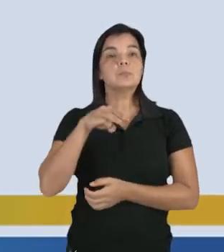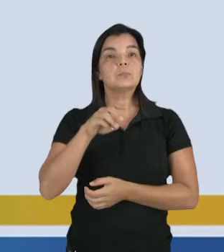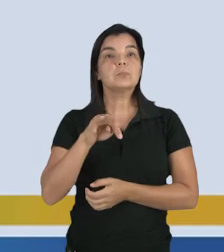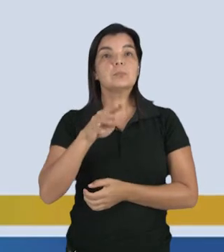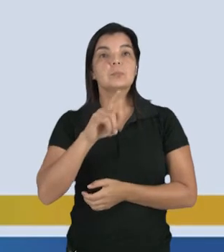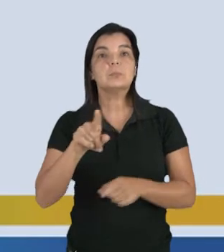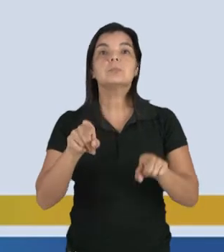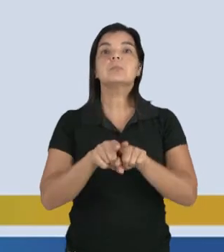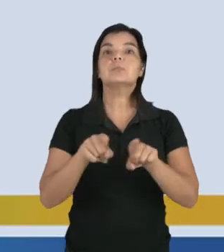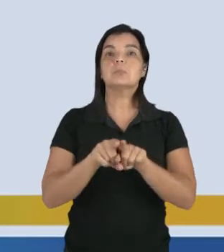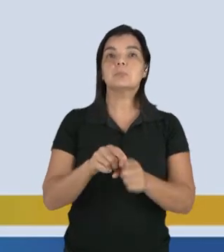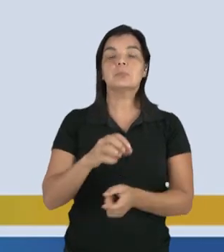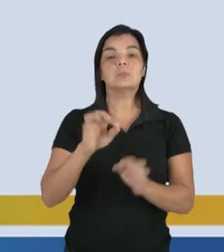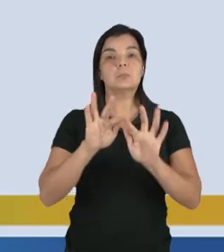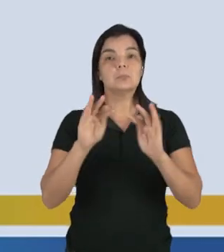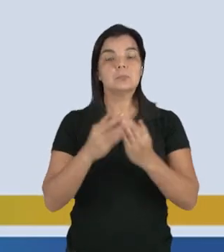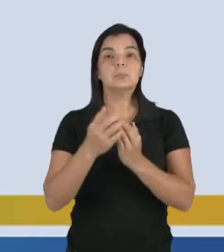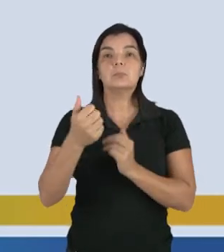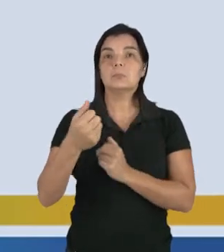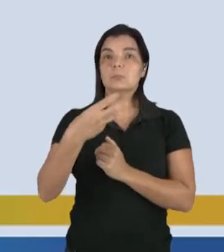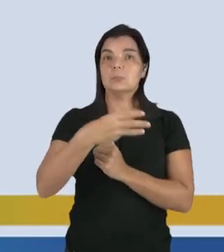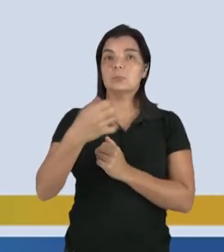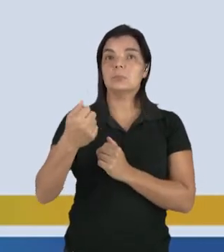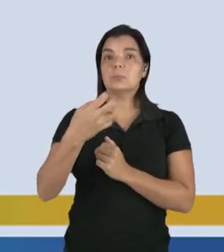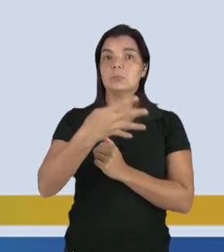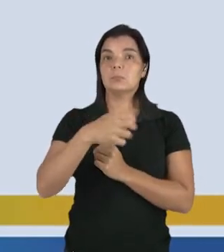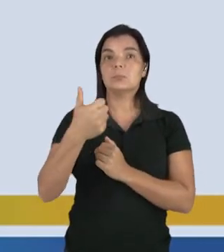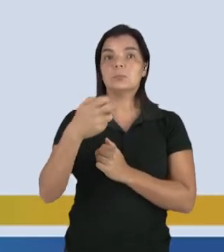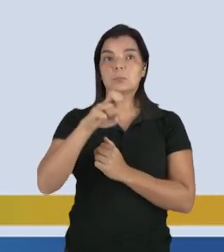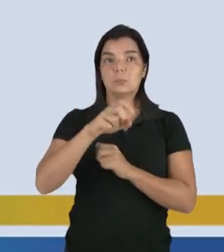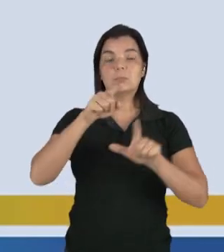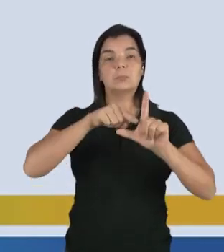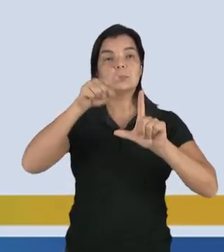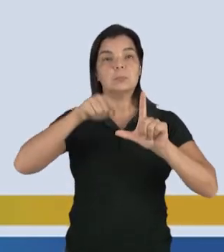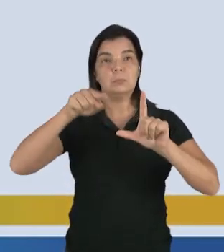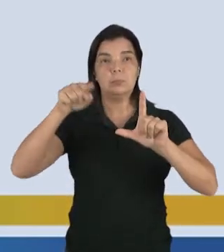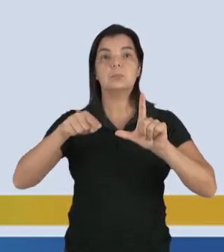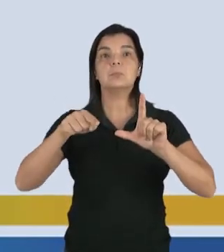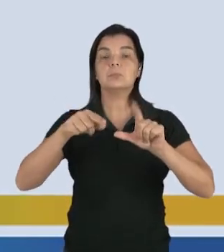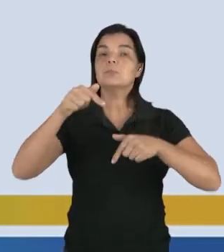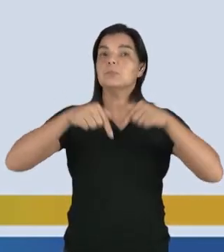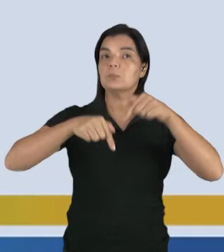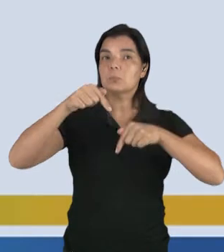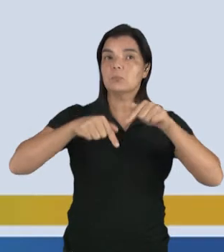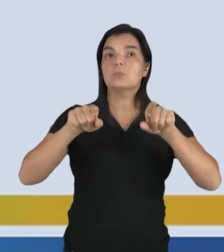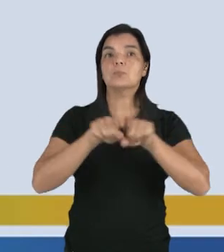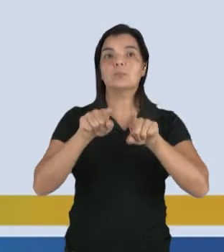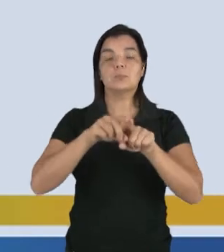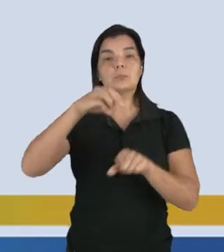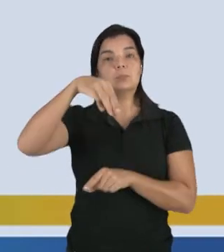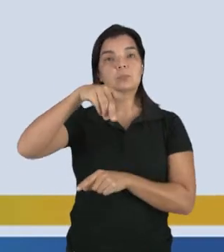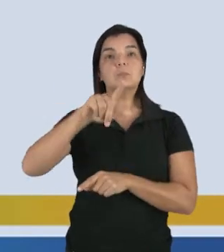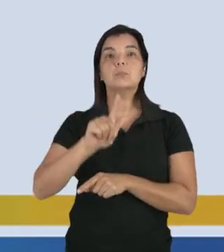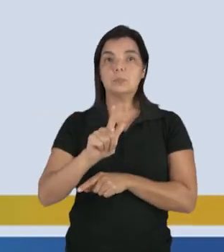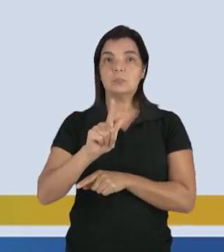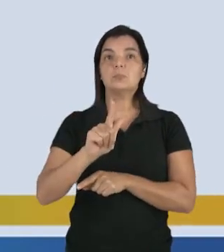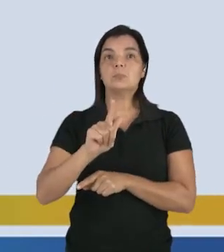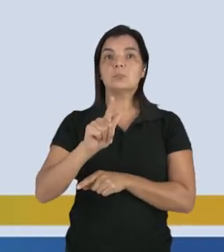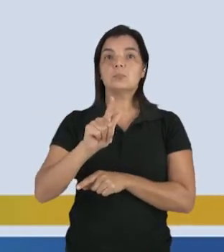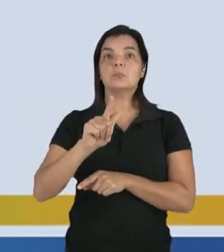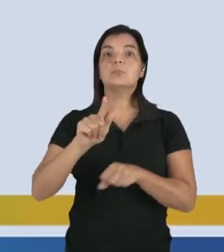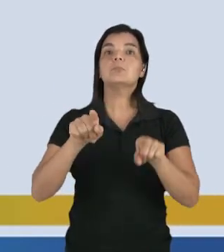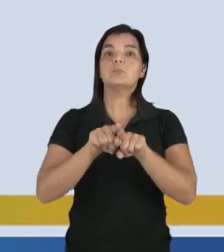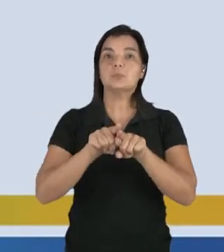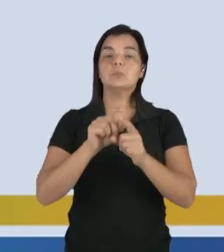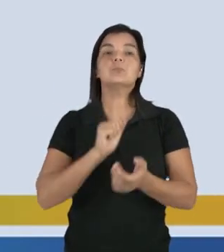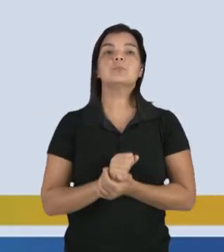de transições, metais das famílias 13, 14, 15 da tabela periódica, o hidróxido de magnésio e